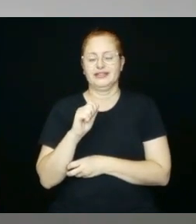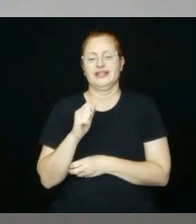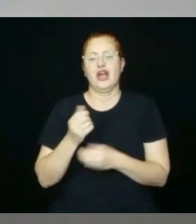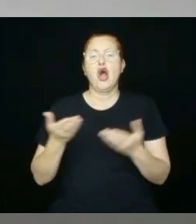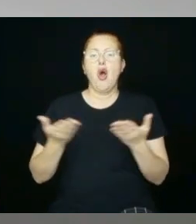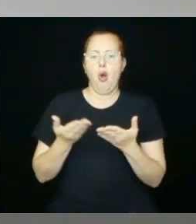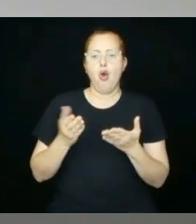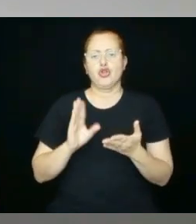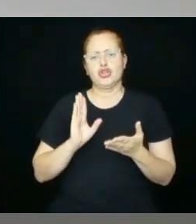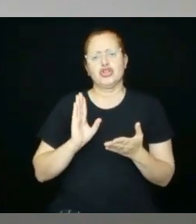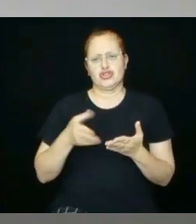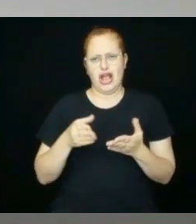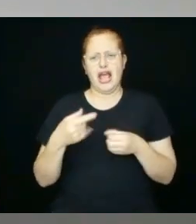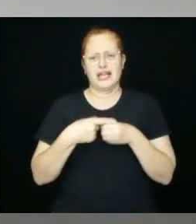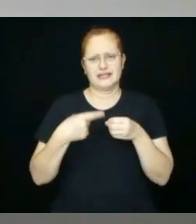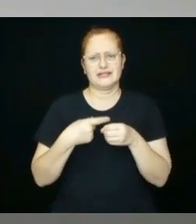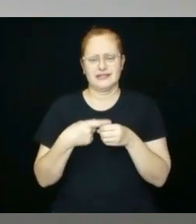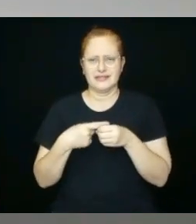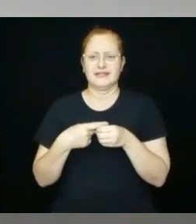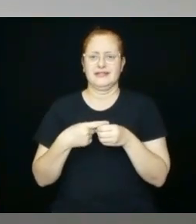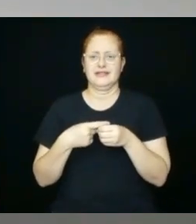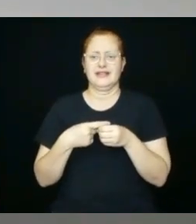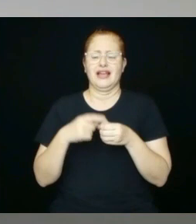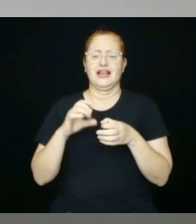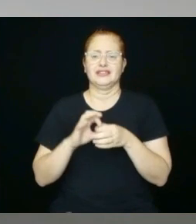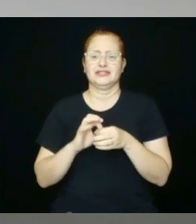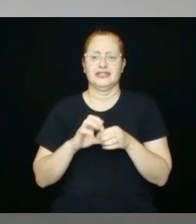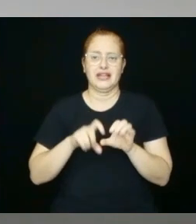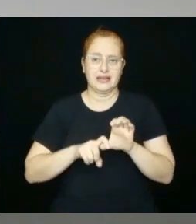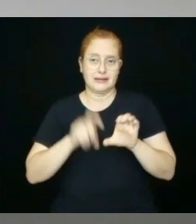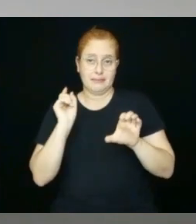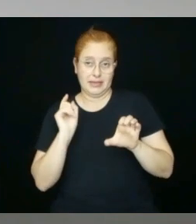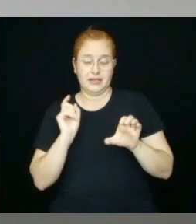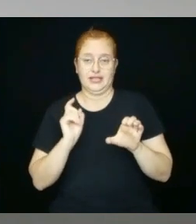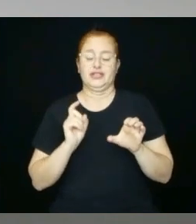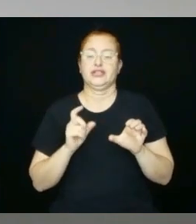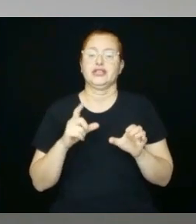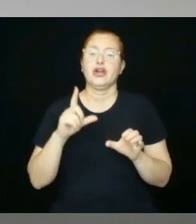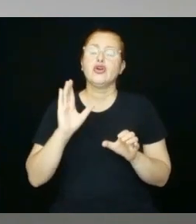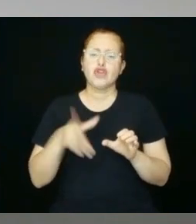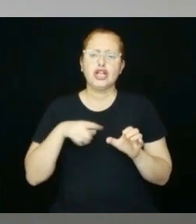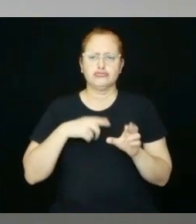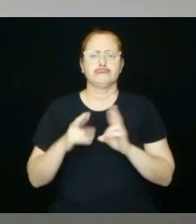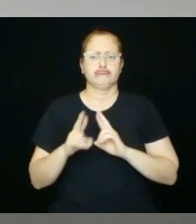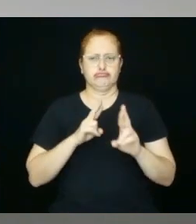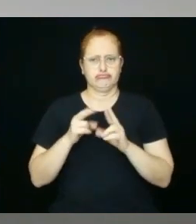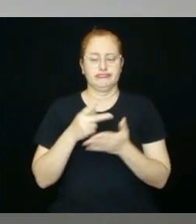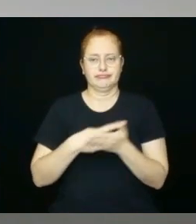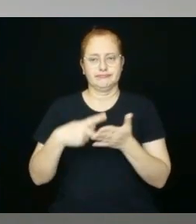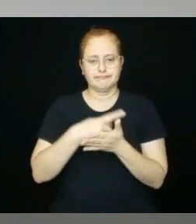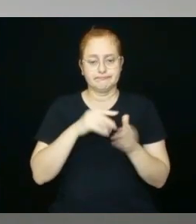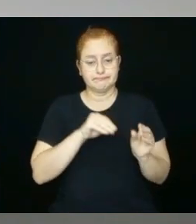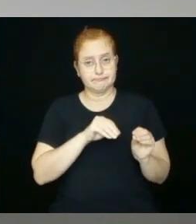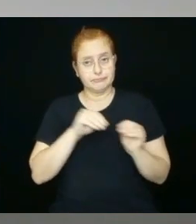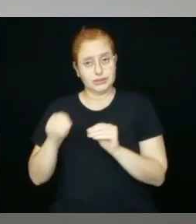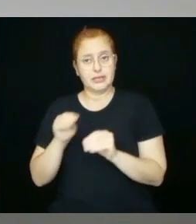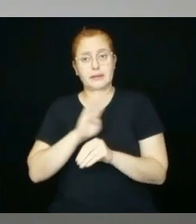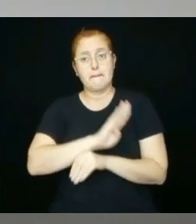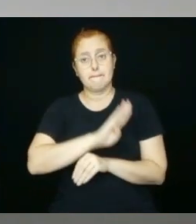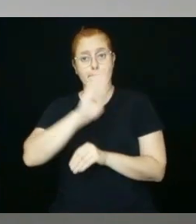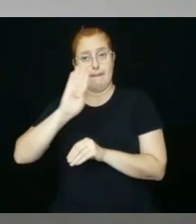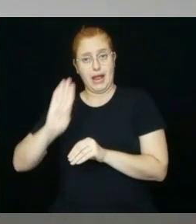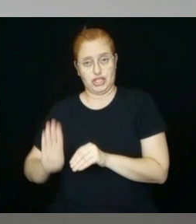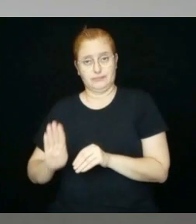é uma cidade emancipada, uma cidade pequena. Lá já tinha essa relação com o desenho. Aí eu fui para Bagé com meus